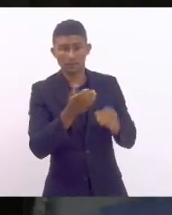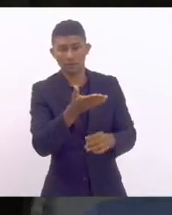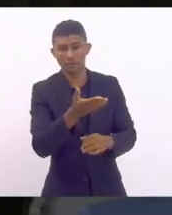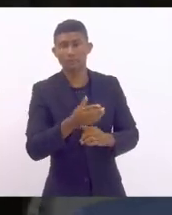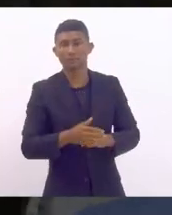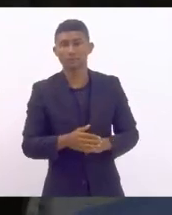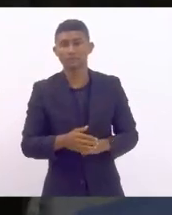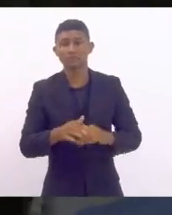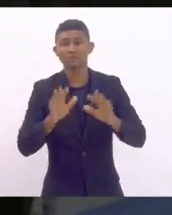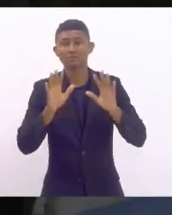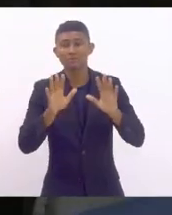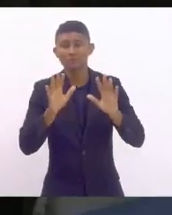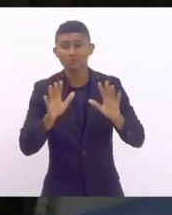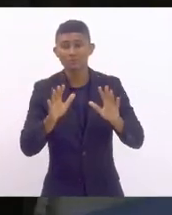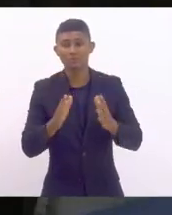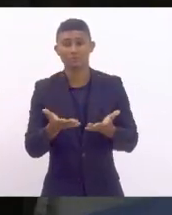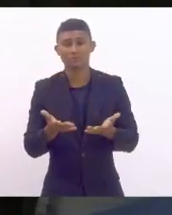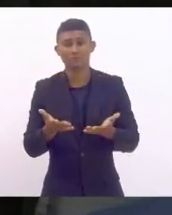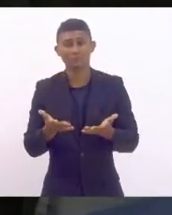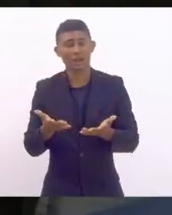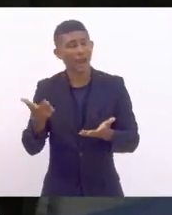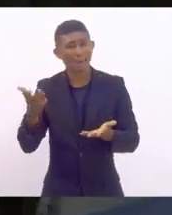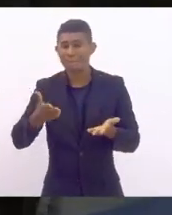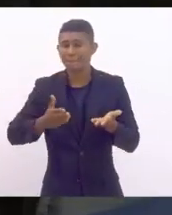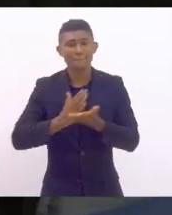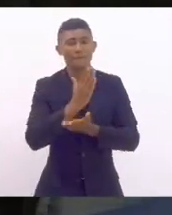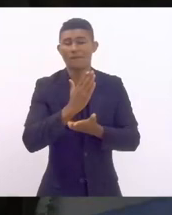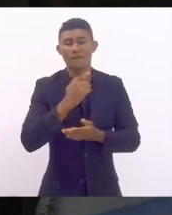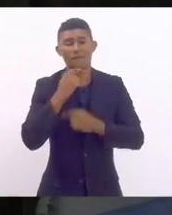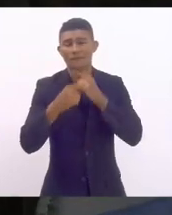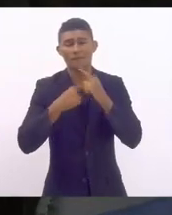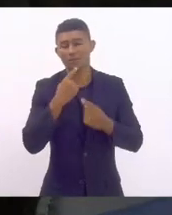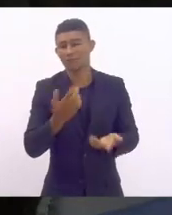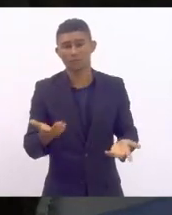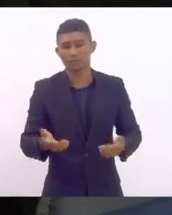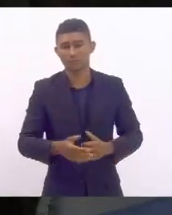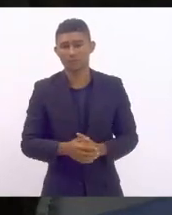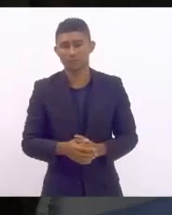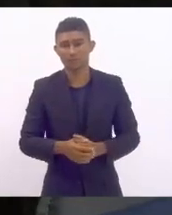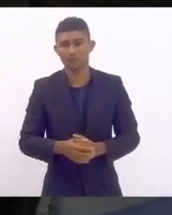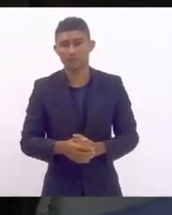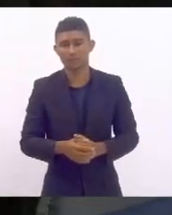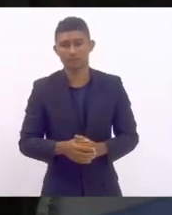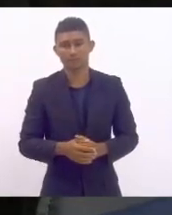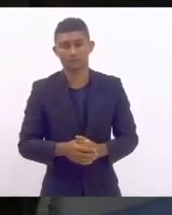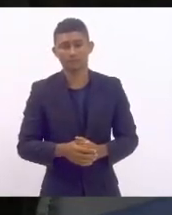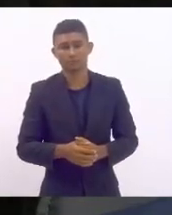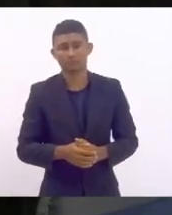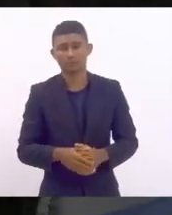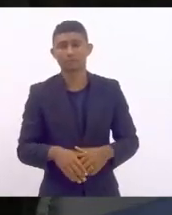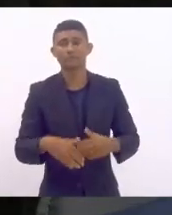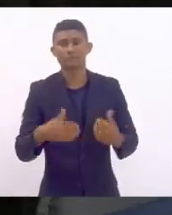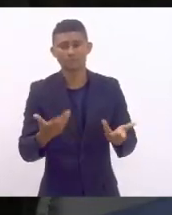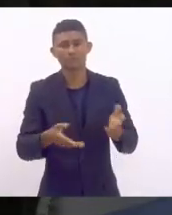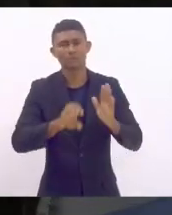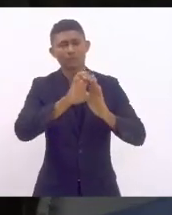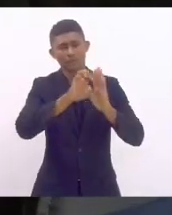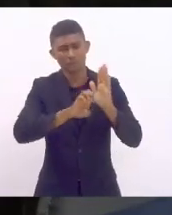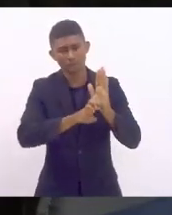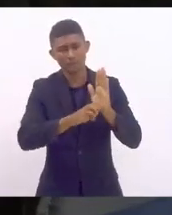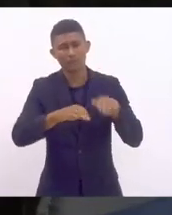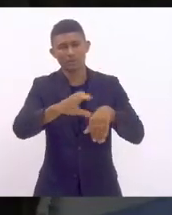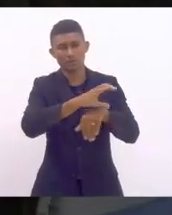mas não temos correlação para provar e nós não temos tido com relação de força a emenda constitucional